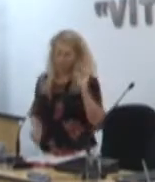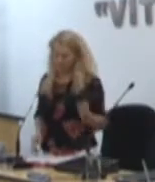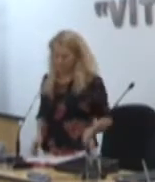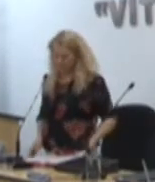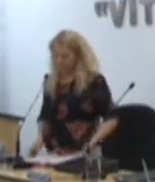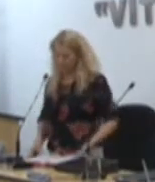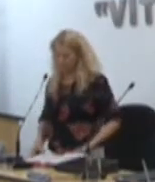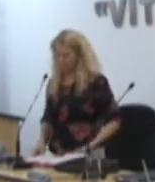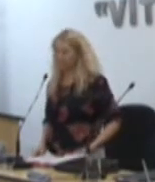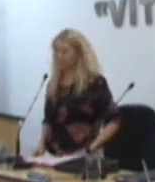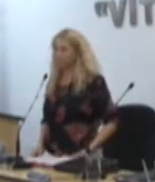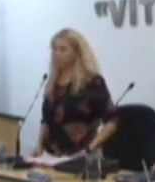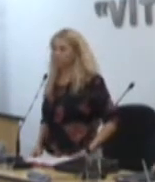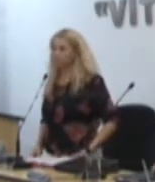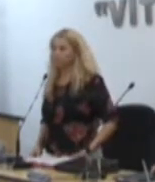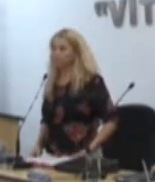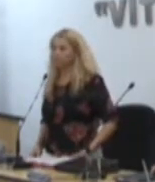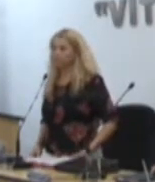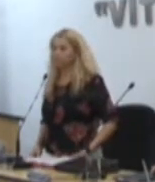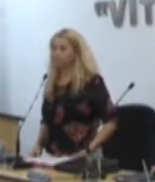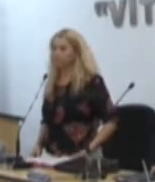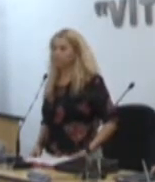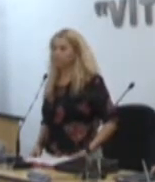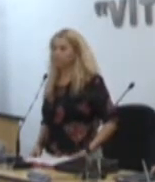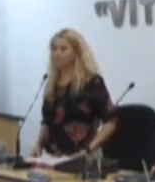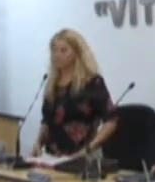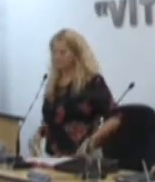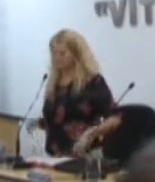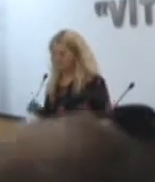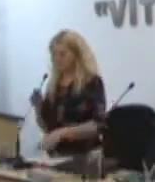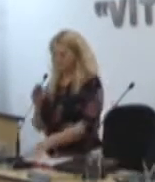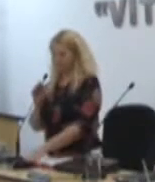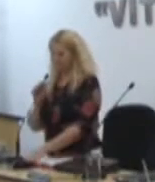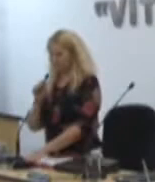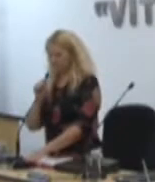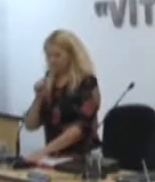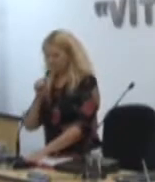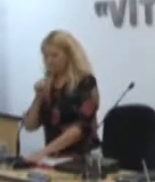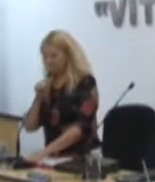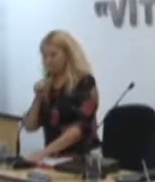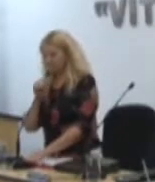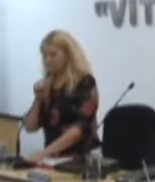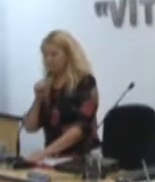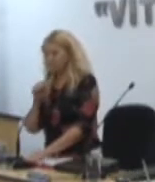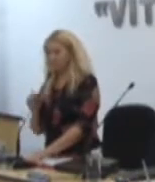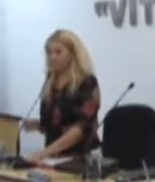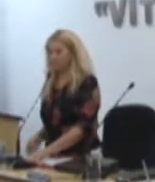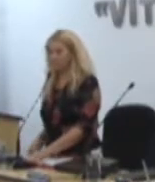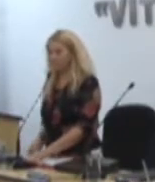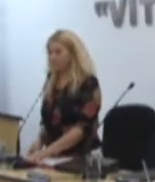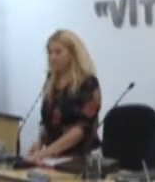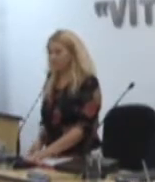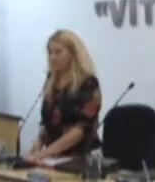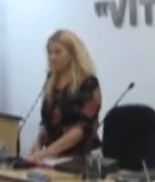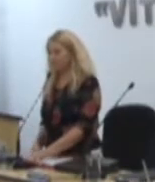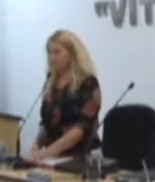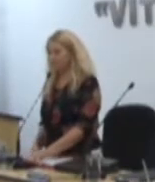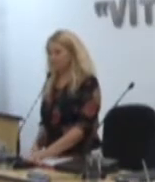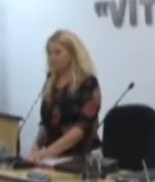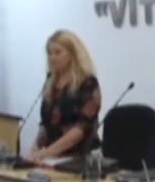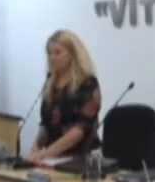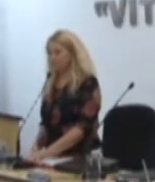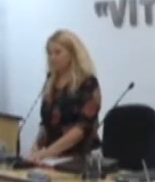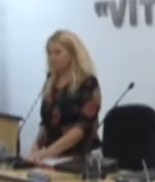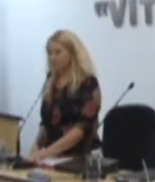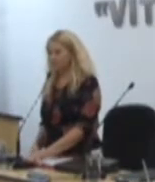Sobre a proteção de Deus, iniciamos nossos trabalhos. Essa presidência solicita a nobre vereadora Lubogo que